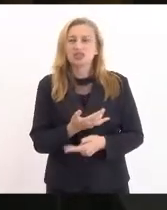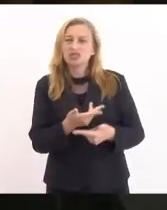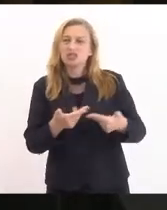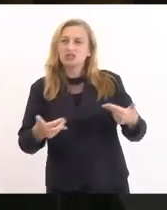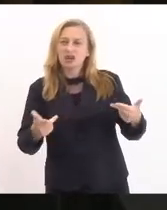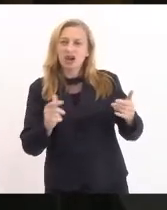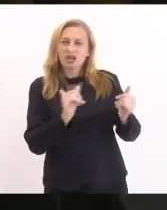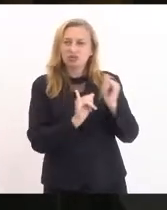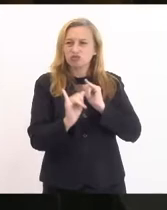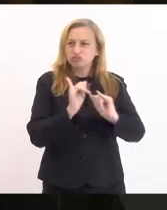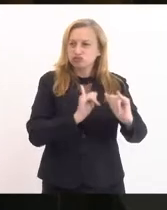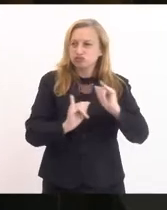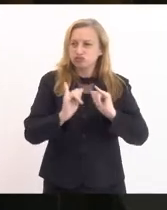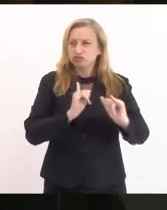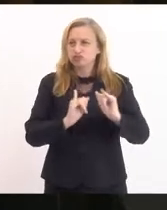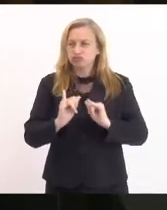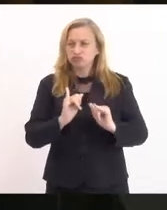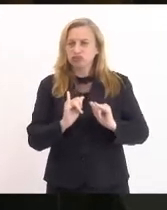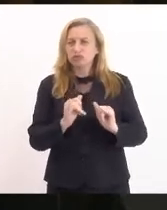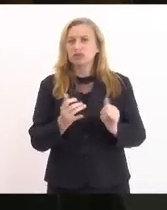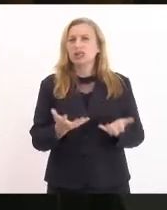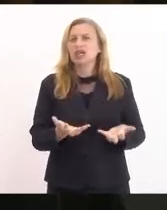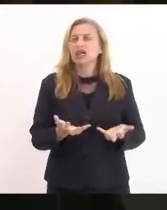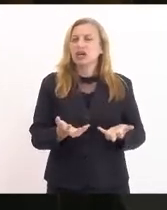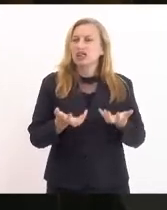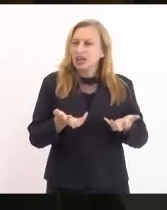interlocutores têm tentado